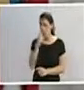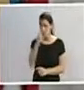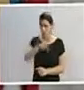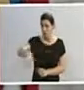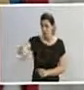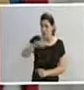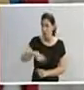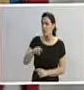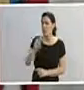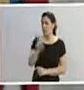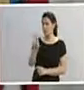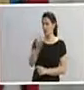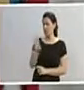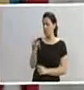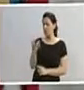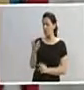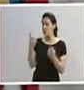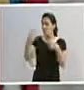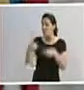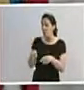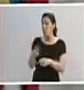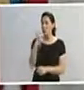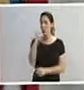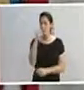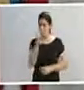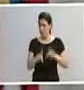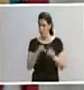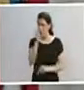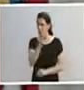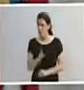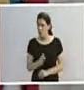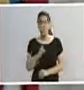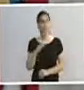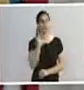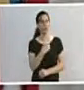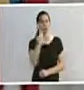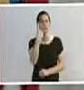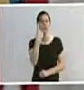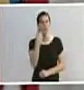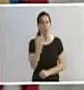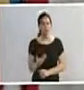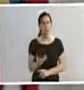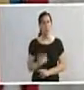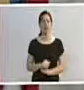e muito bem usados contra os interesses do povo brasileiro, contra os nossos interesses, contra os seus